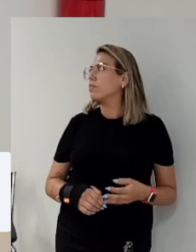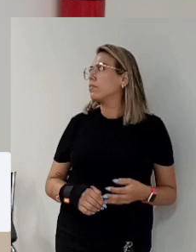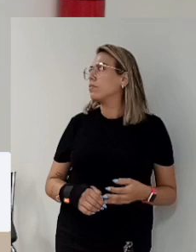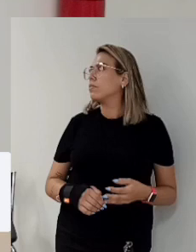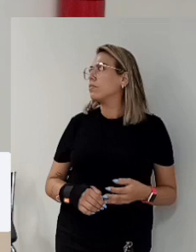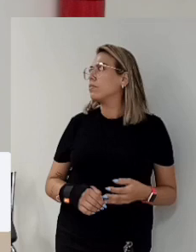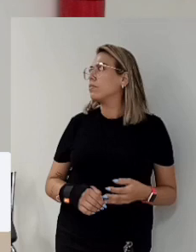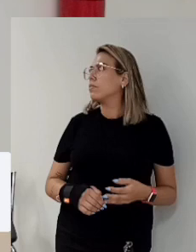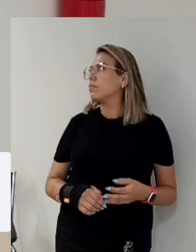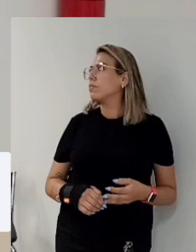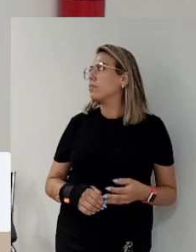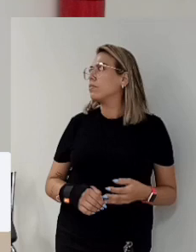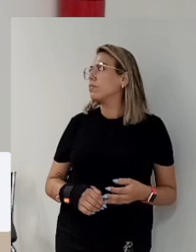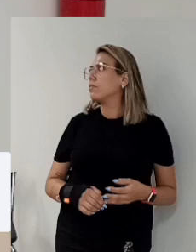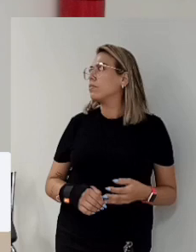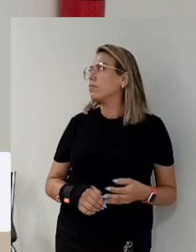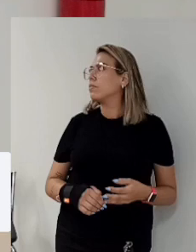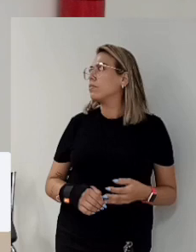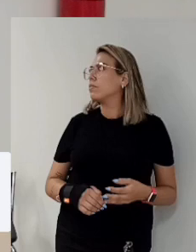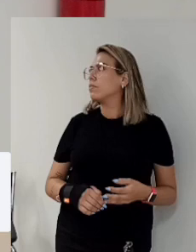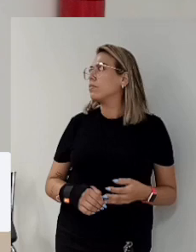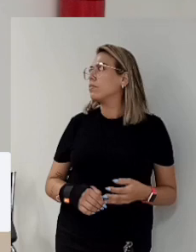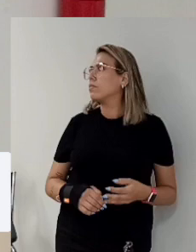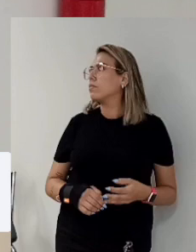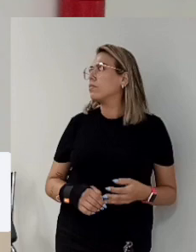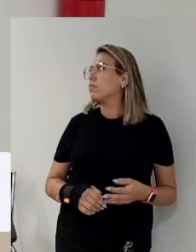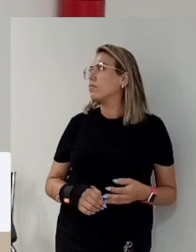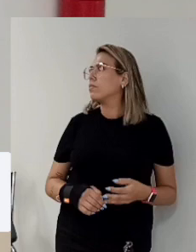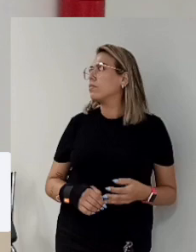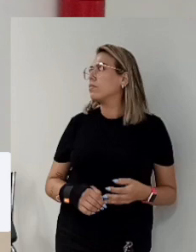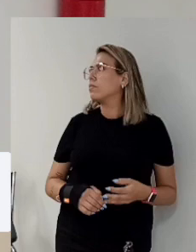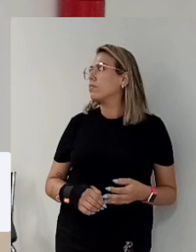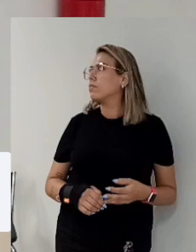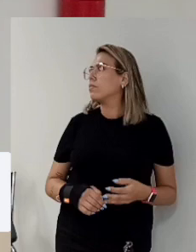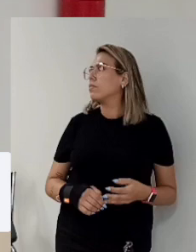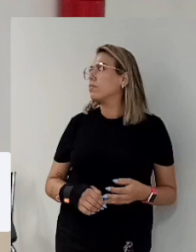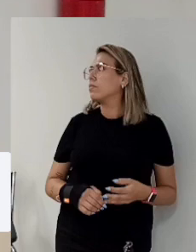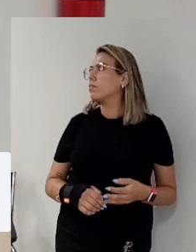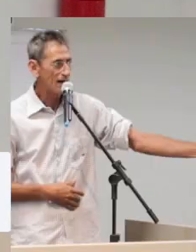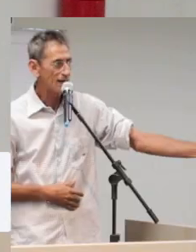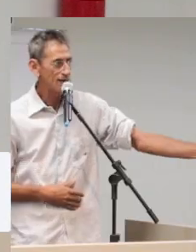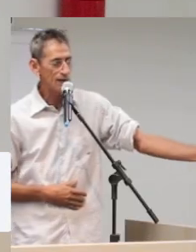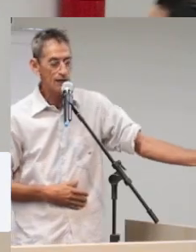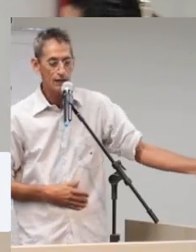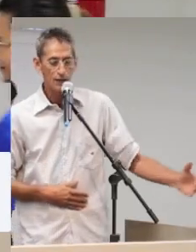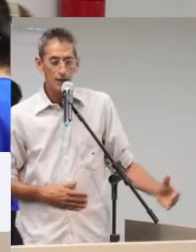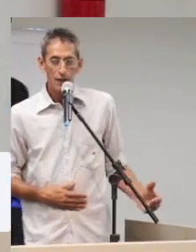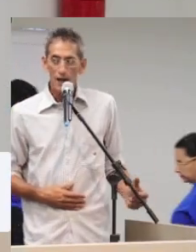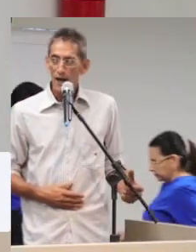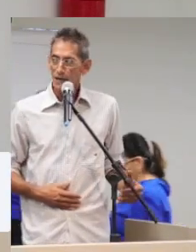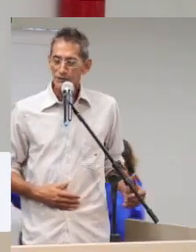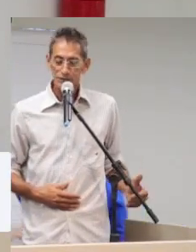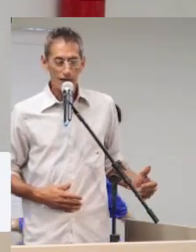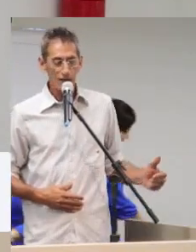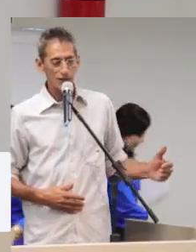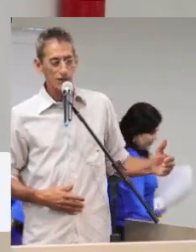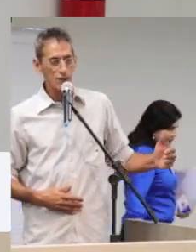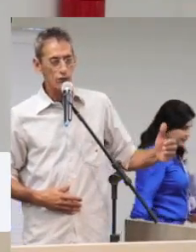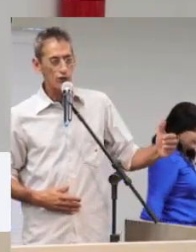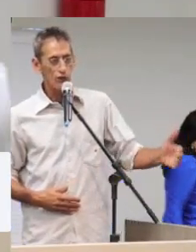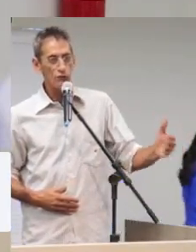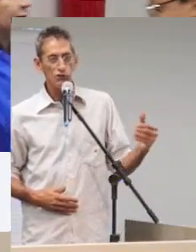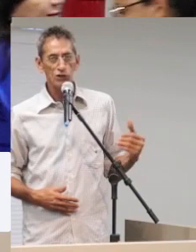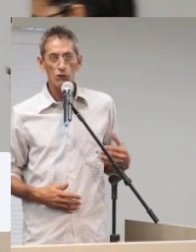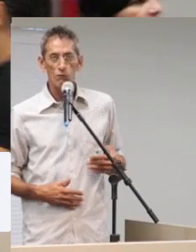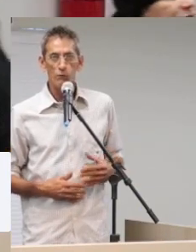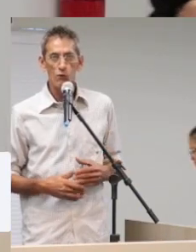Quitéria Quitéria Maria sofre na época do inverno inclusive ali áreas toda alagada né áreas essa que